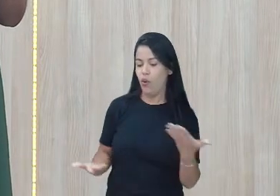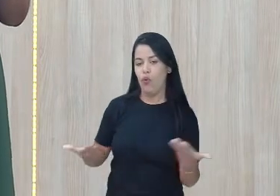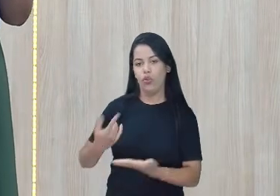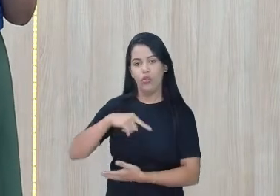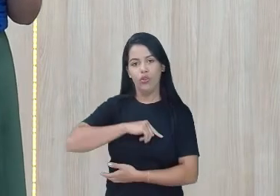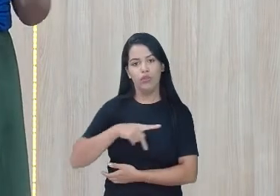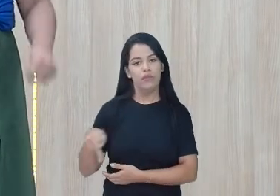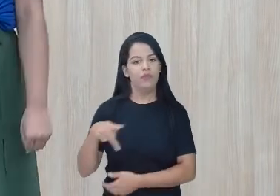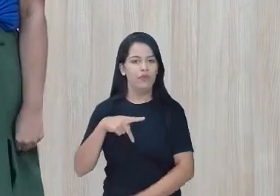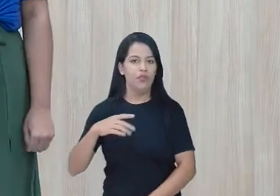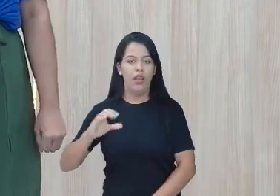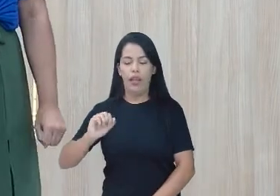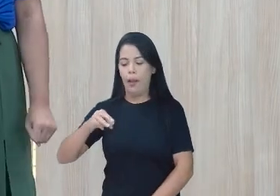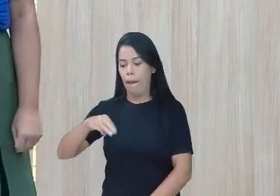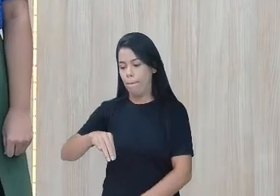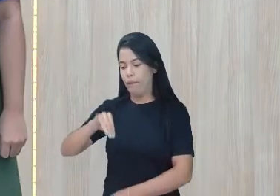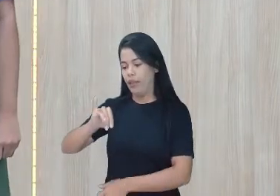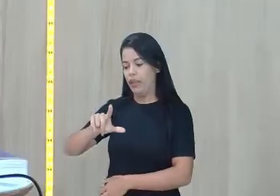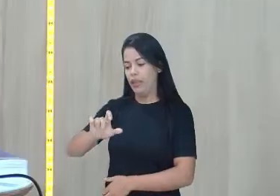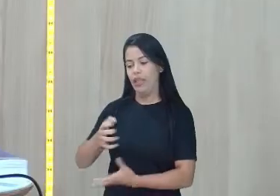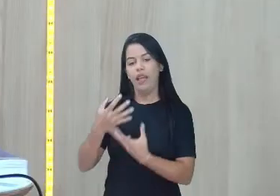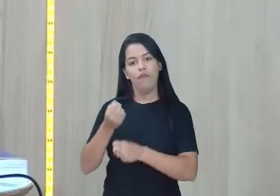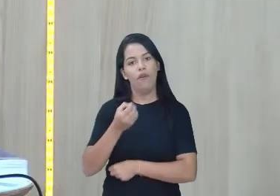um oi para ela?